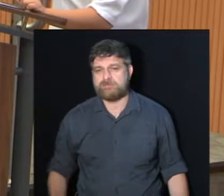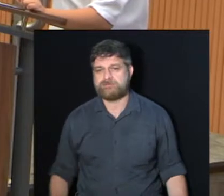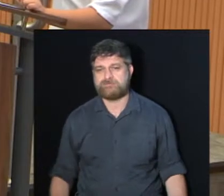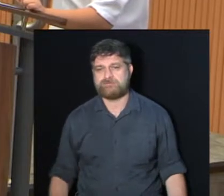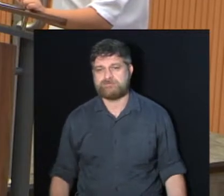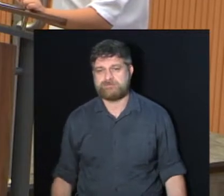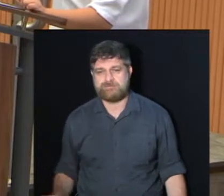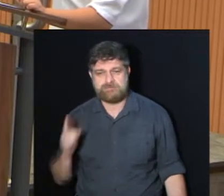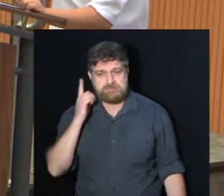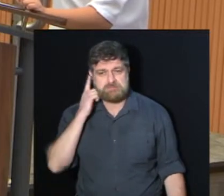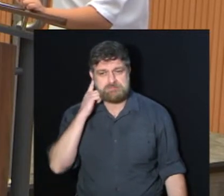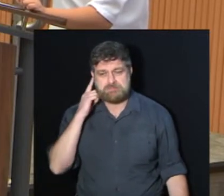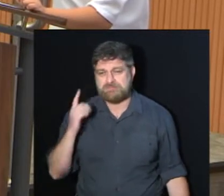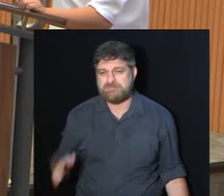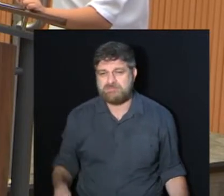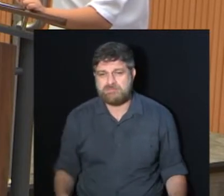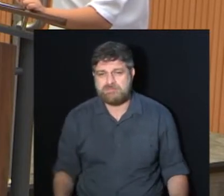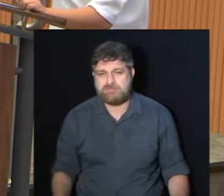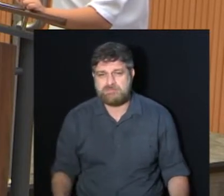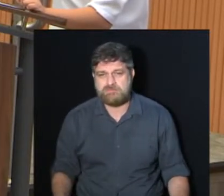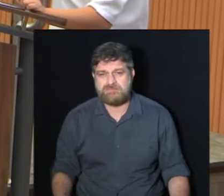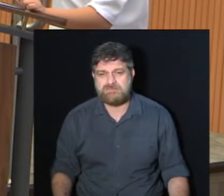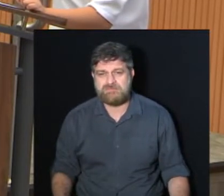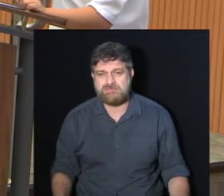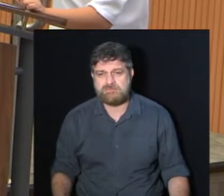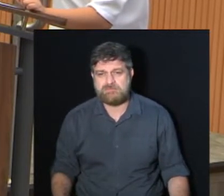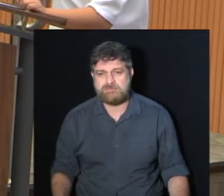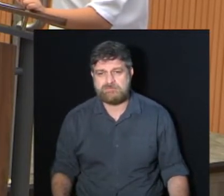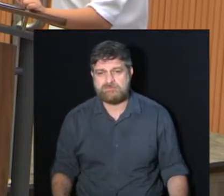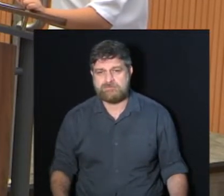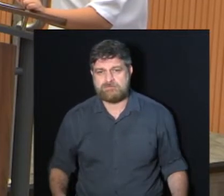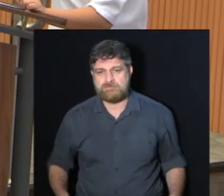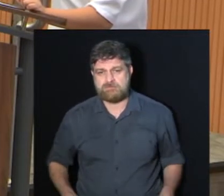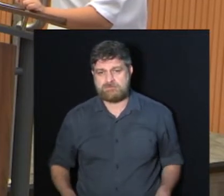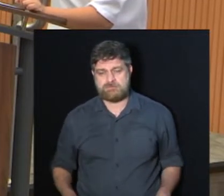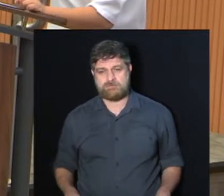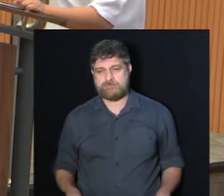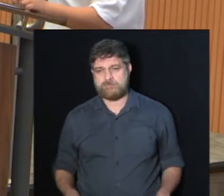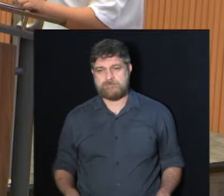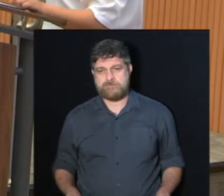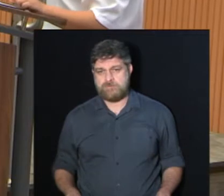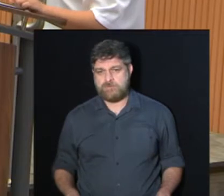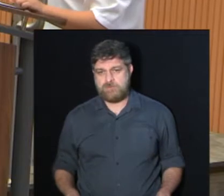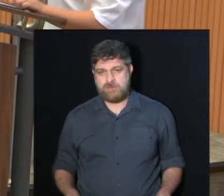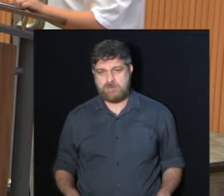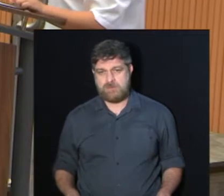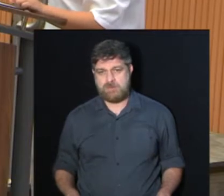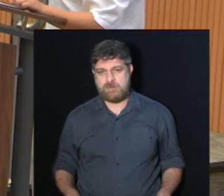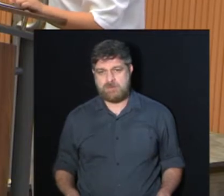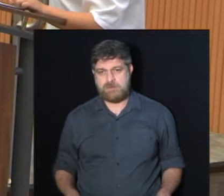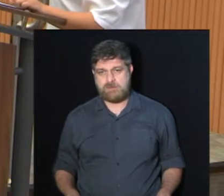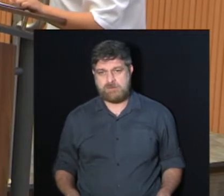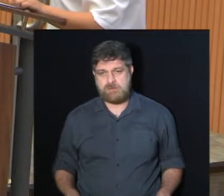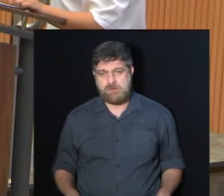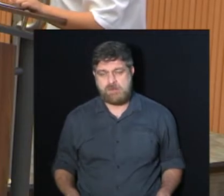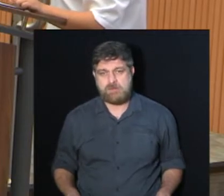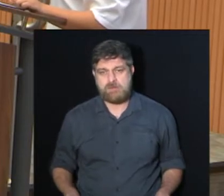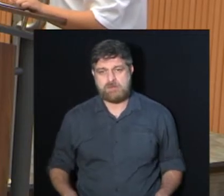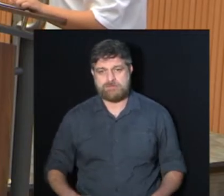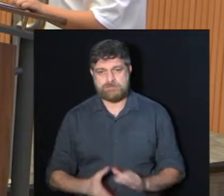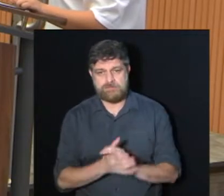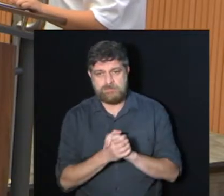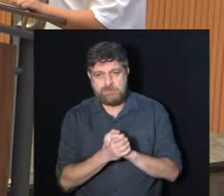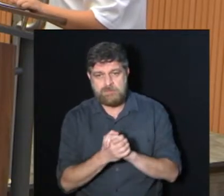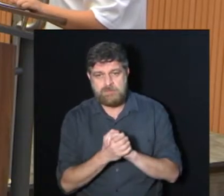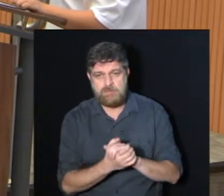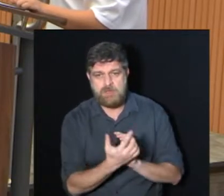e articulado esse evento em parceria. Quero saudar cada uma das